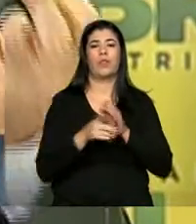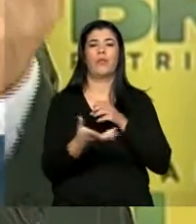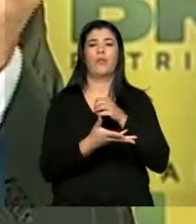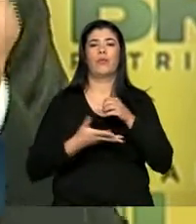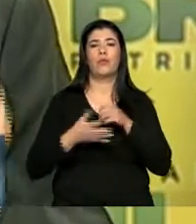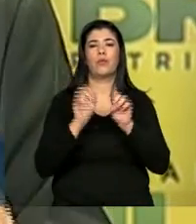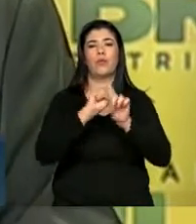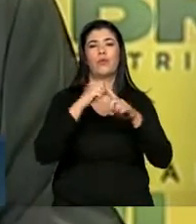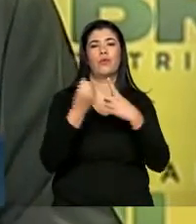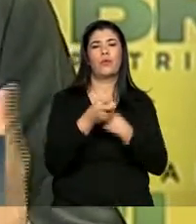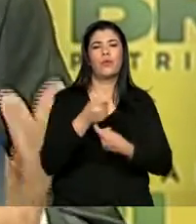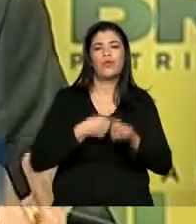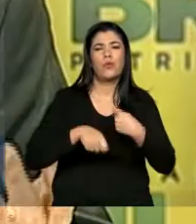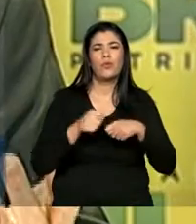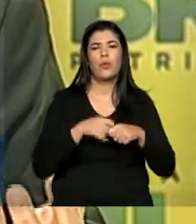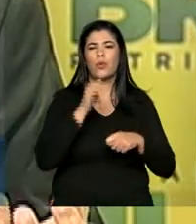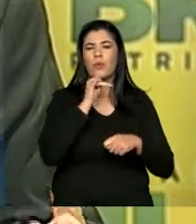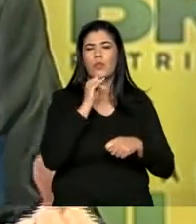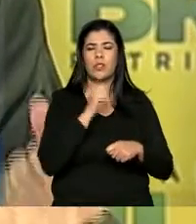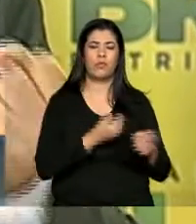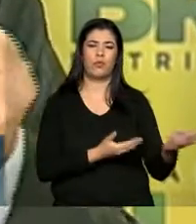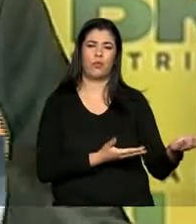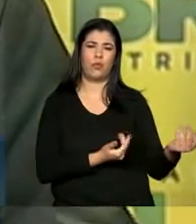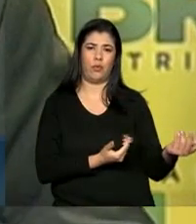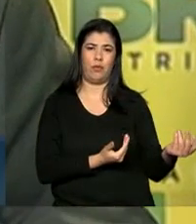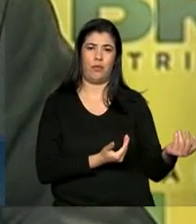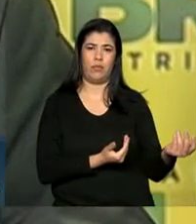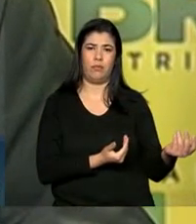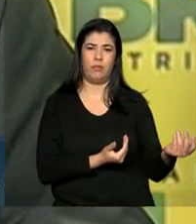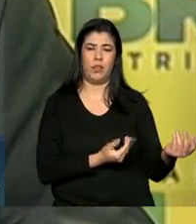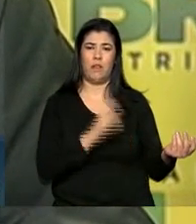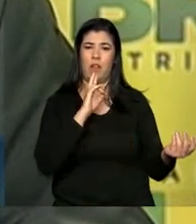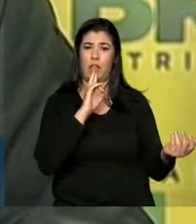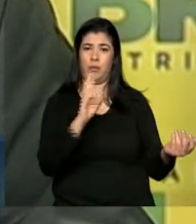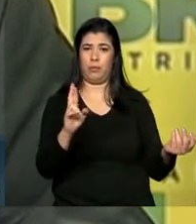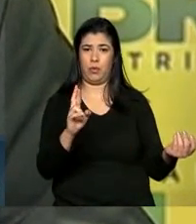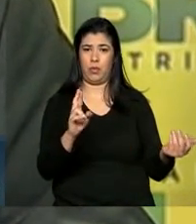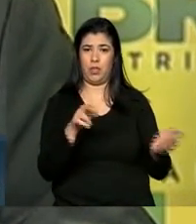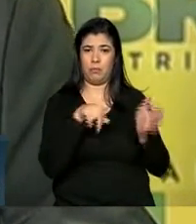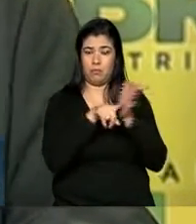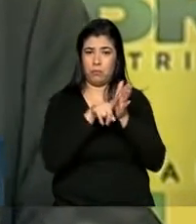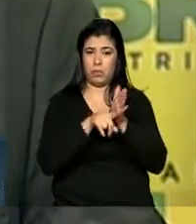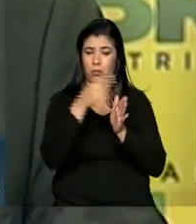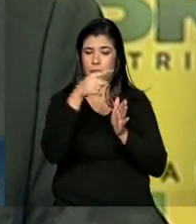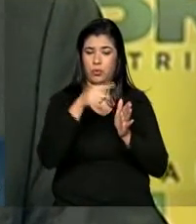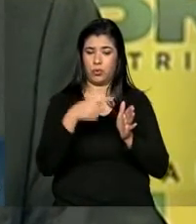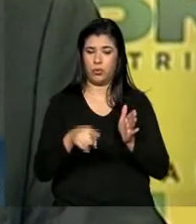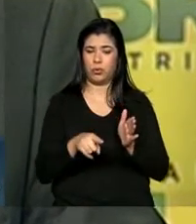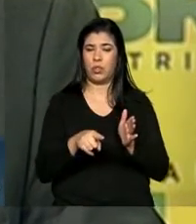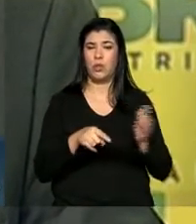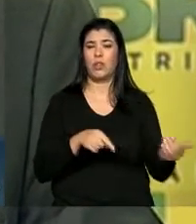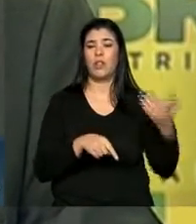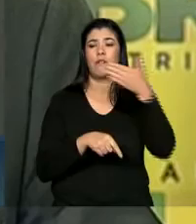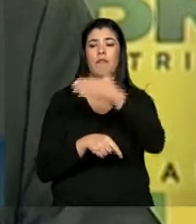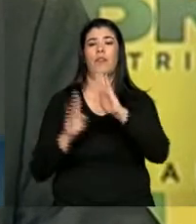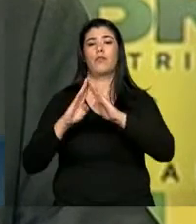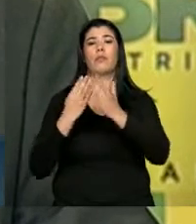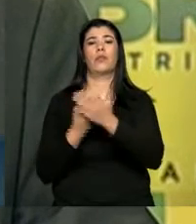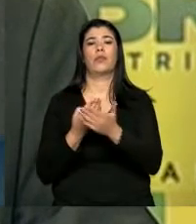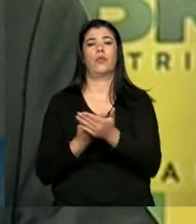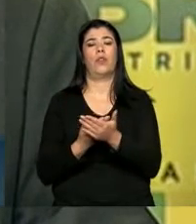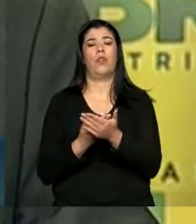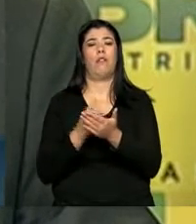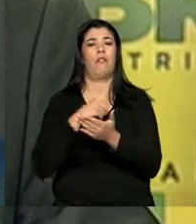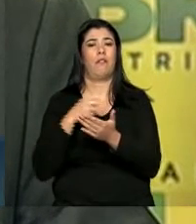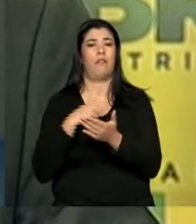a criança traz, no caso, o jovem, traz para a escola. Mas a escola, ela toma